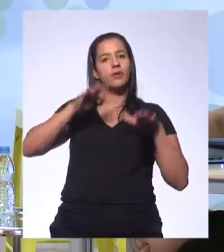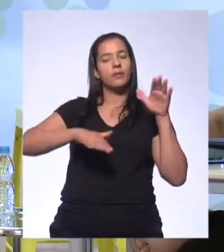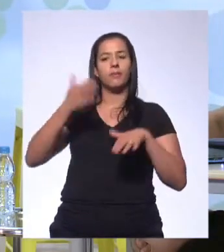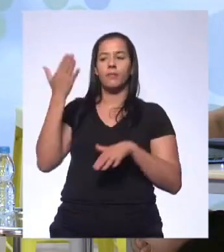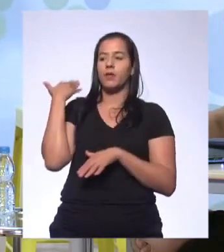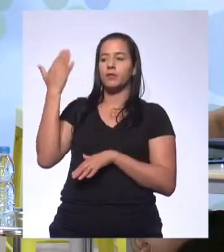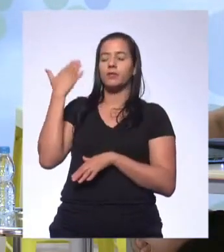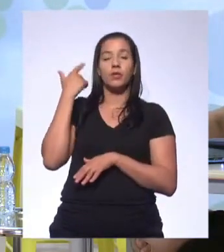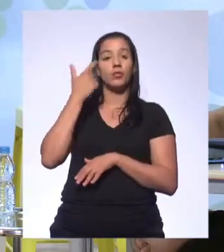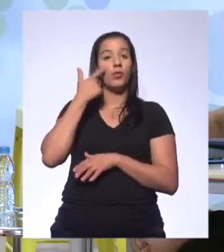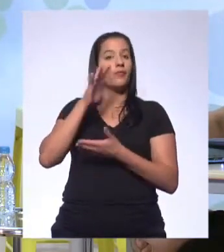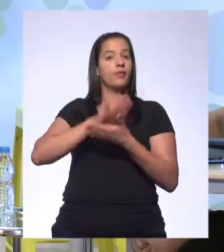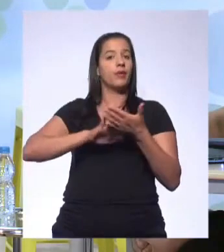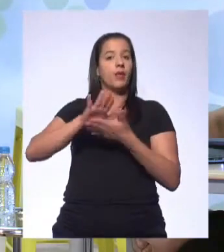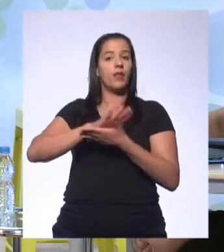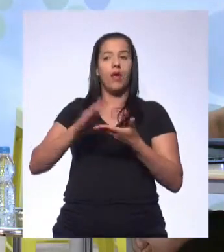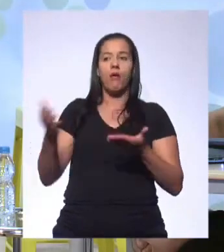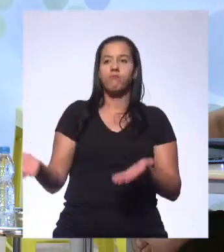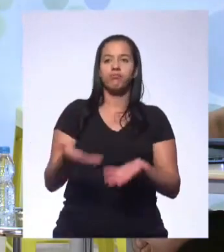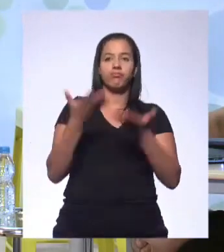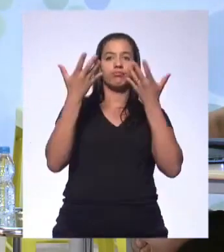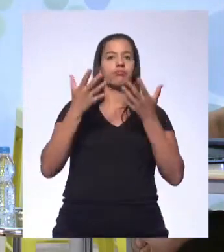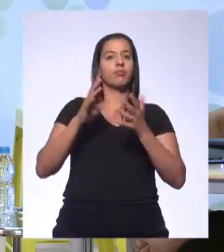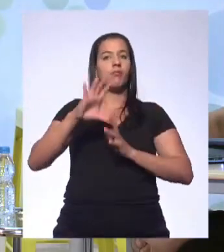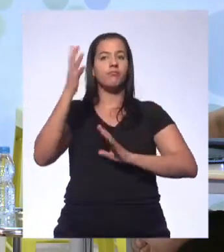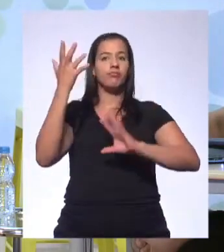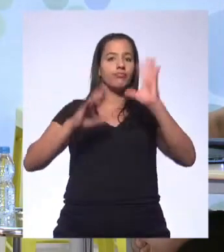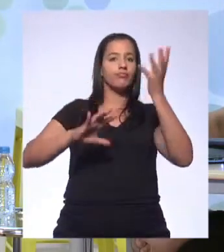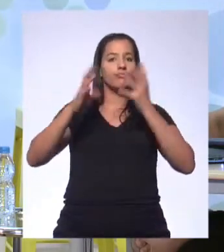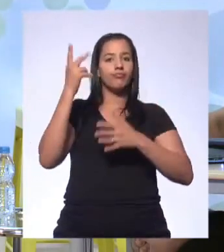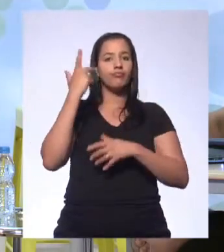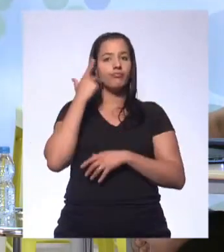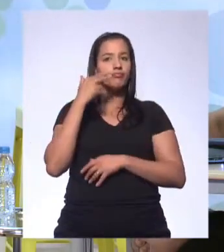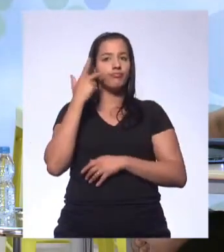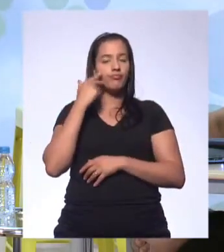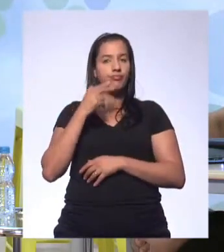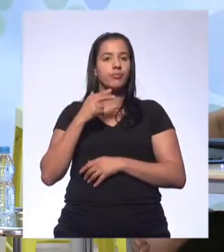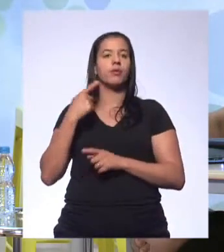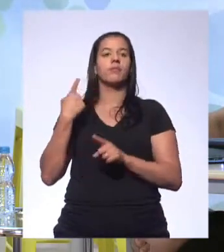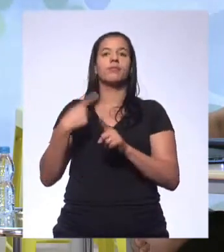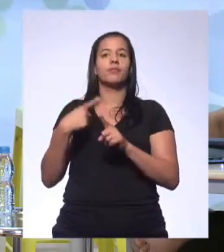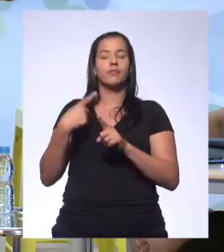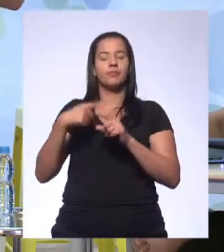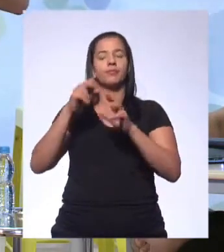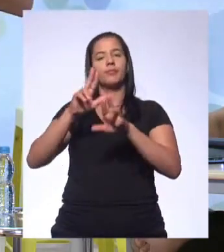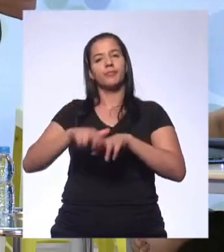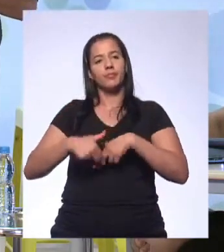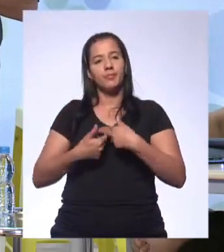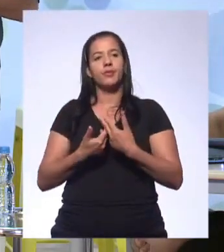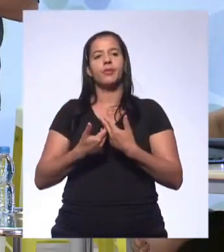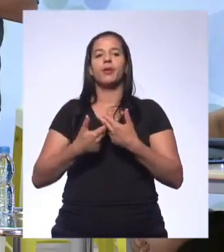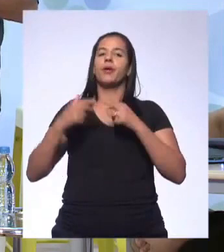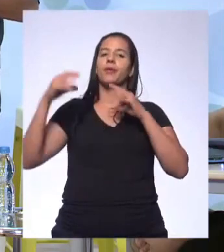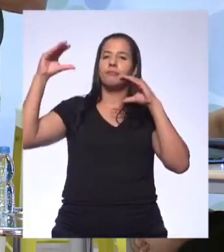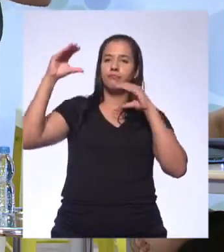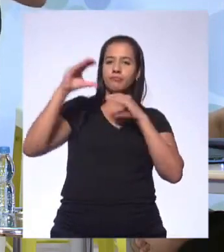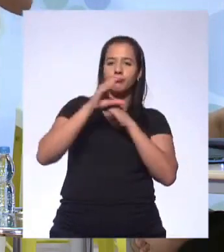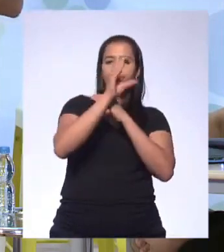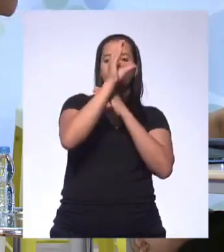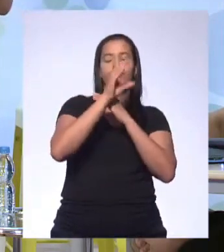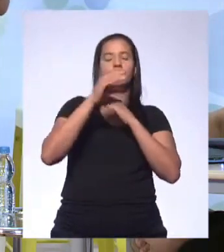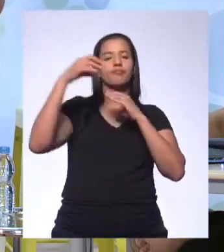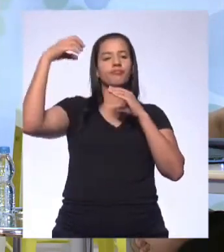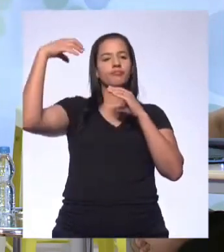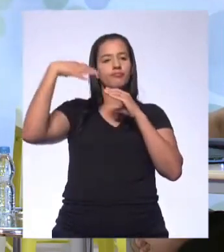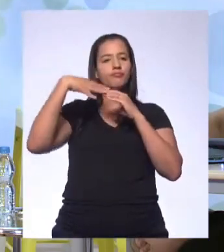via antigamente, alguns desastres ecológicos, ok? Por conta do efeito estufa.